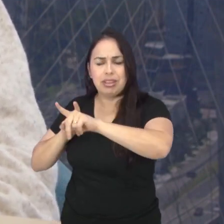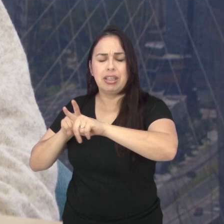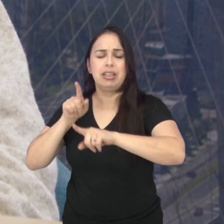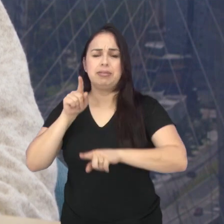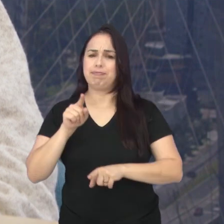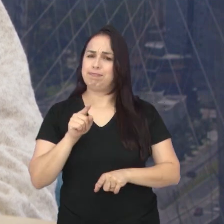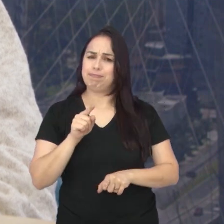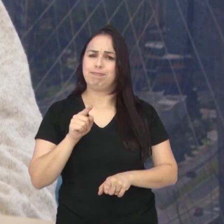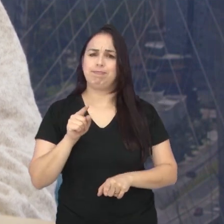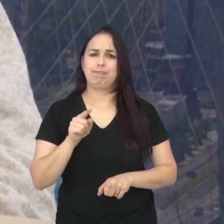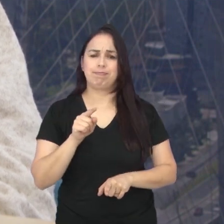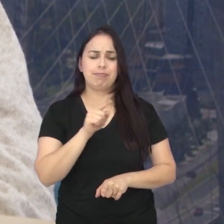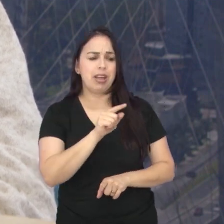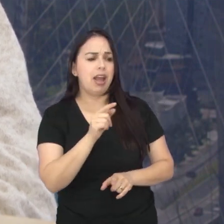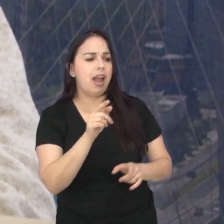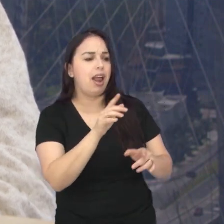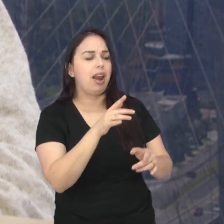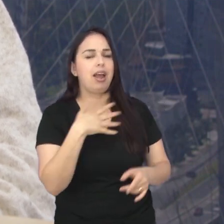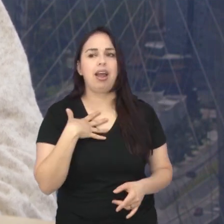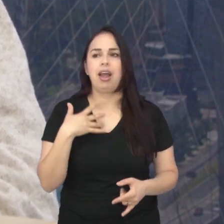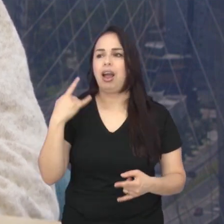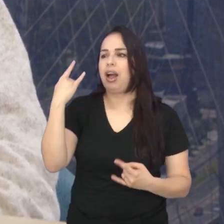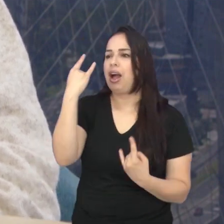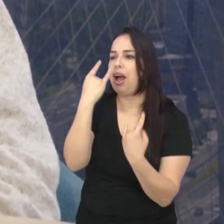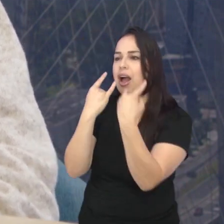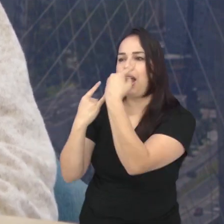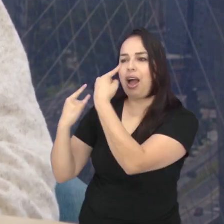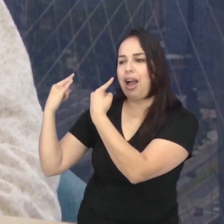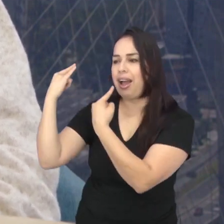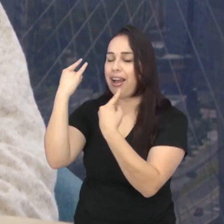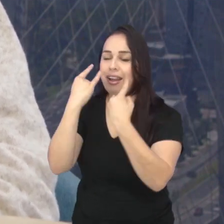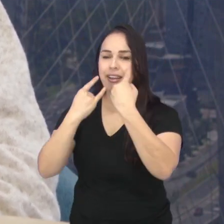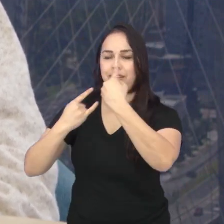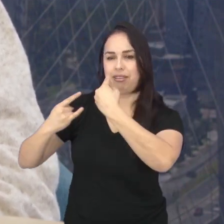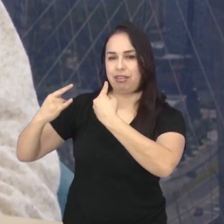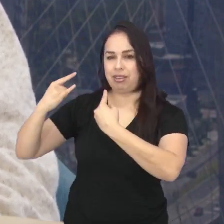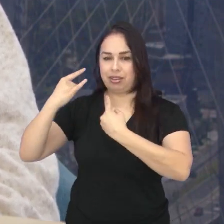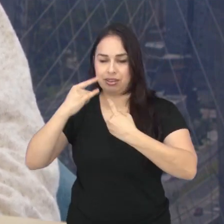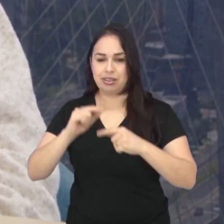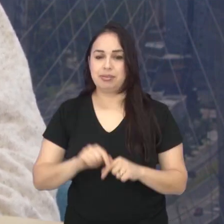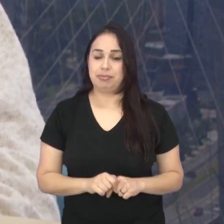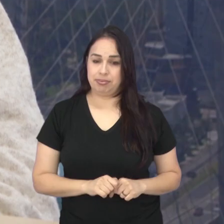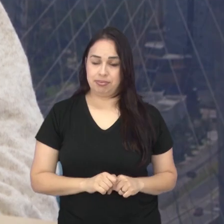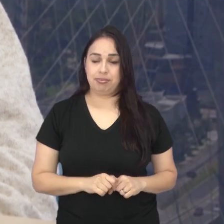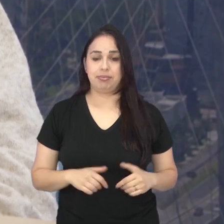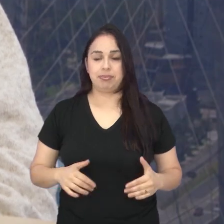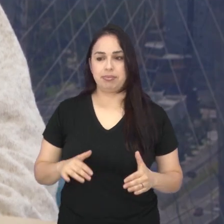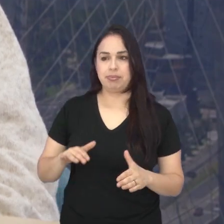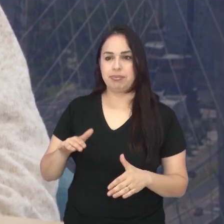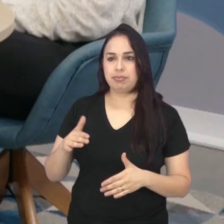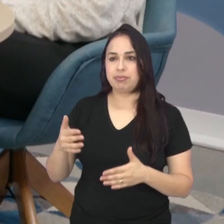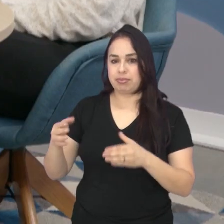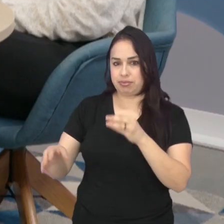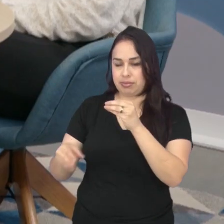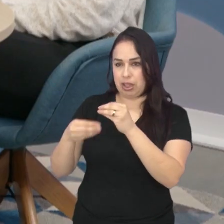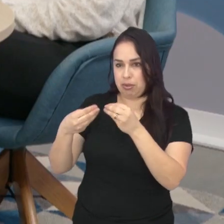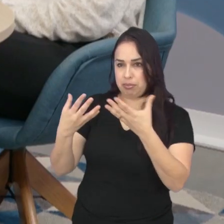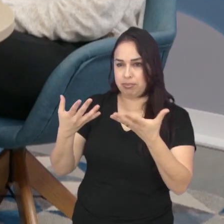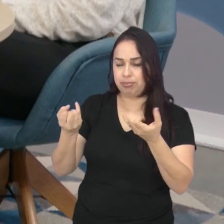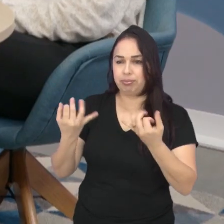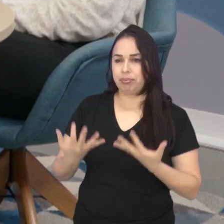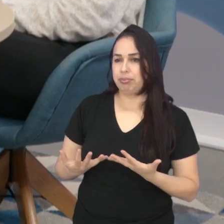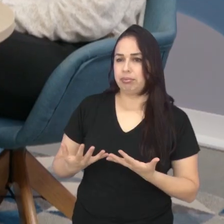certa forma, ilude e vicia a mulher que está nessa situação. Larissa, quando a gente fala